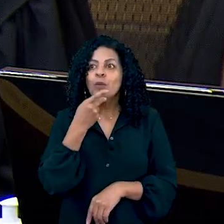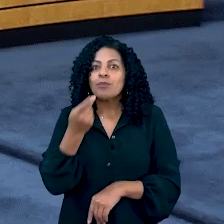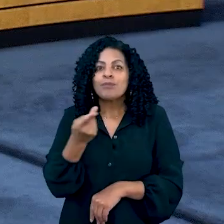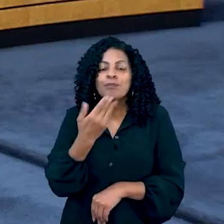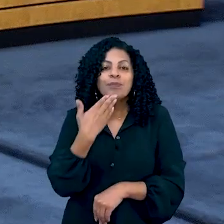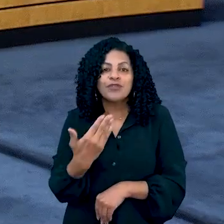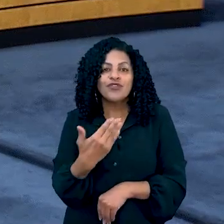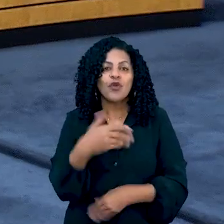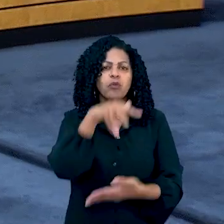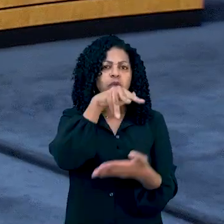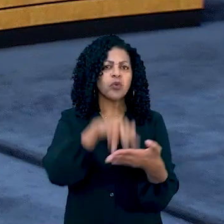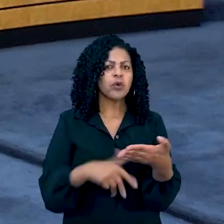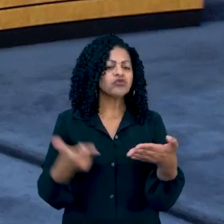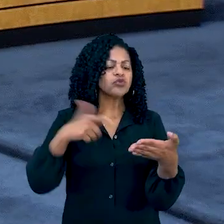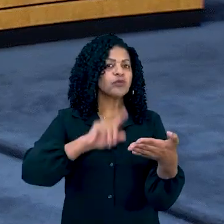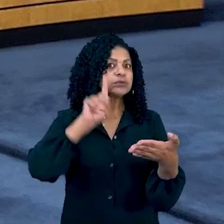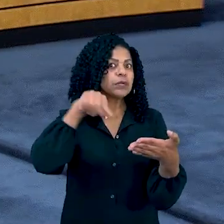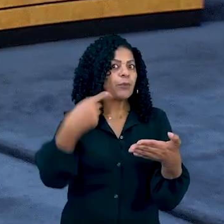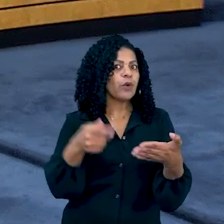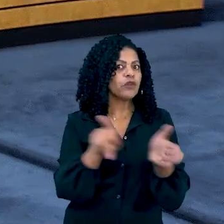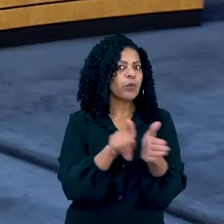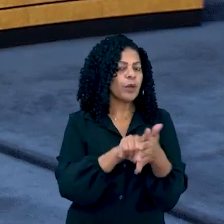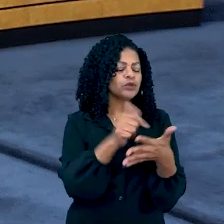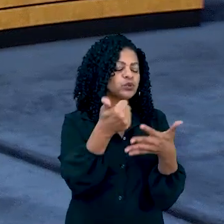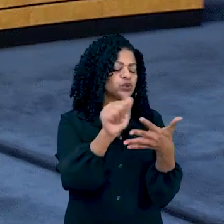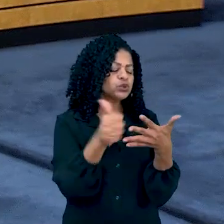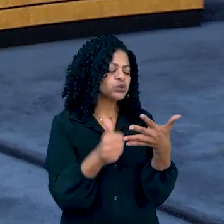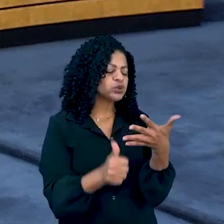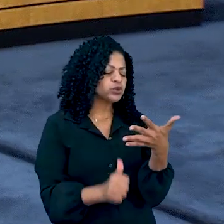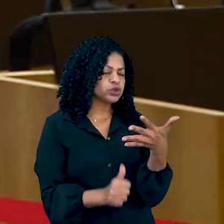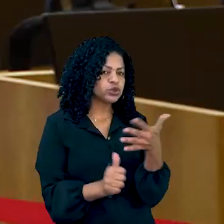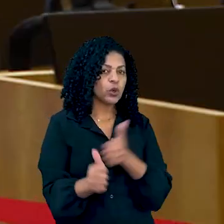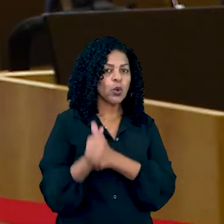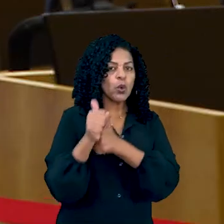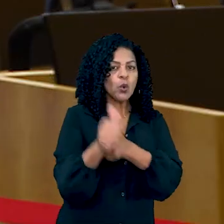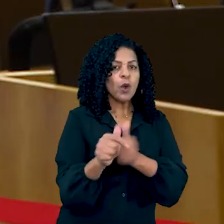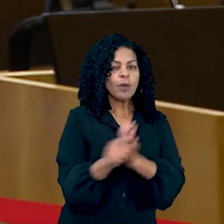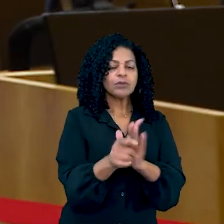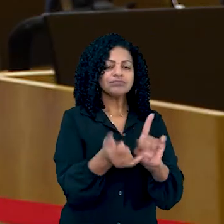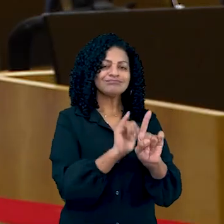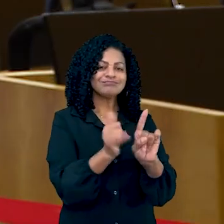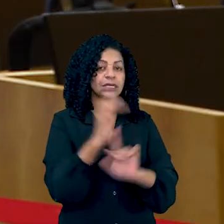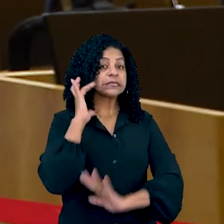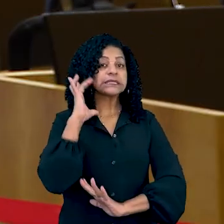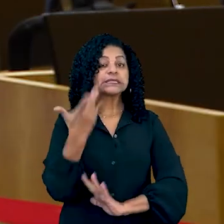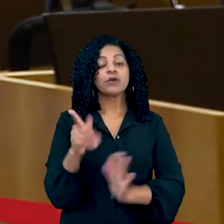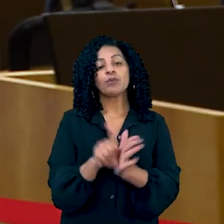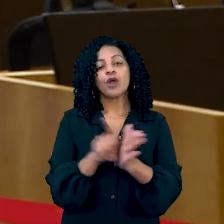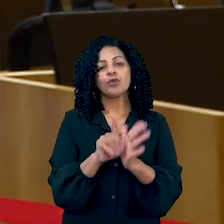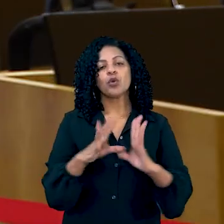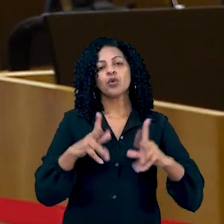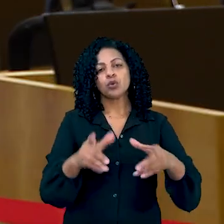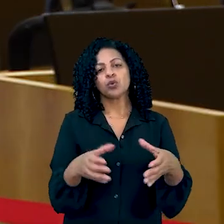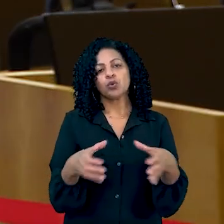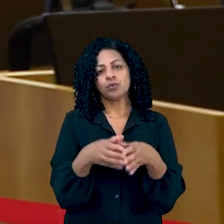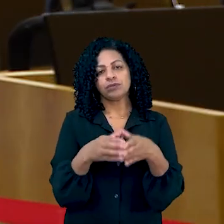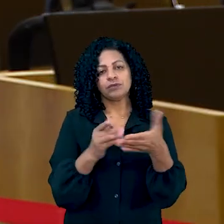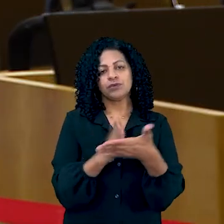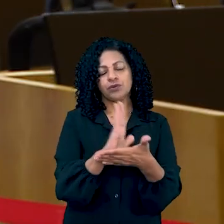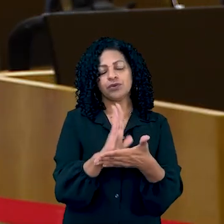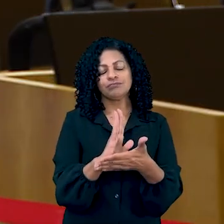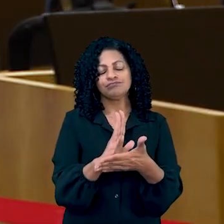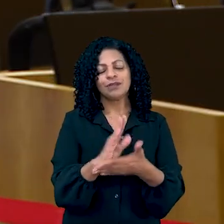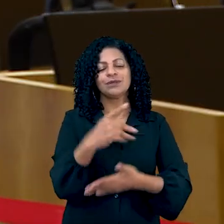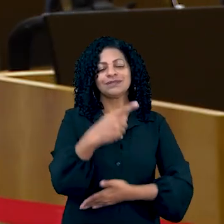regimental. Após analisar o processo, acompanhou o relator. A decisão foi unânime e o processo já transitou